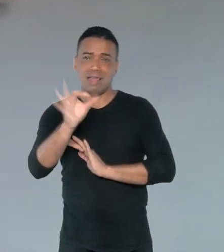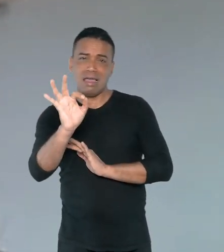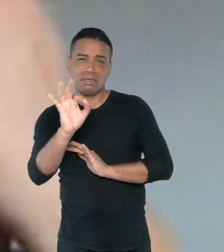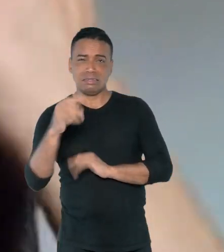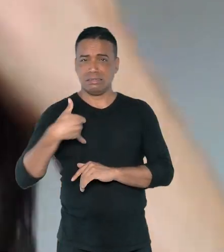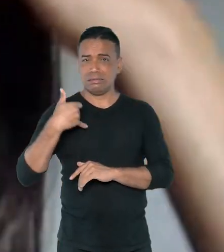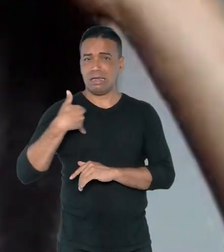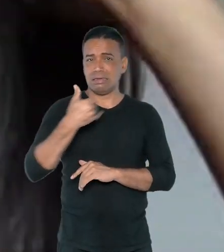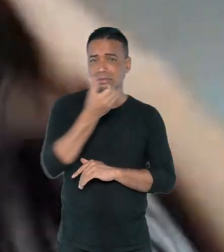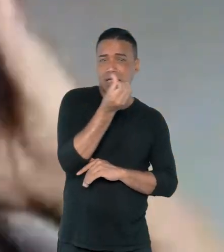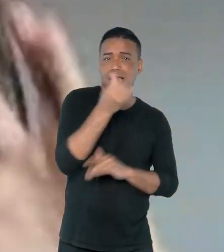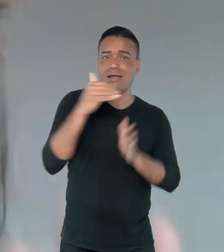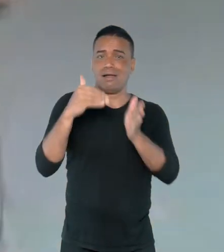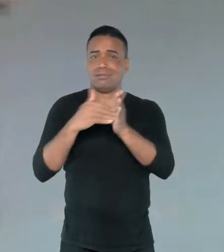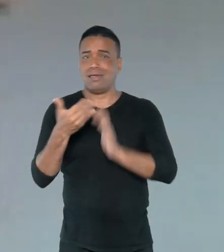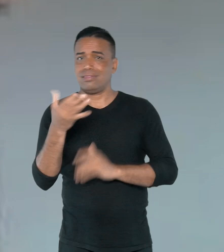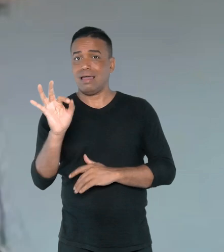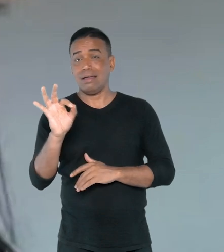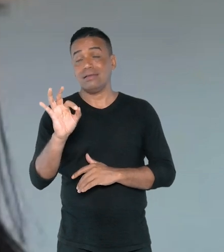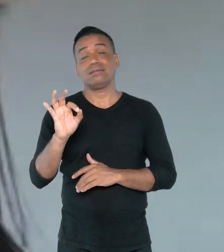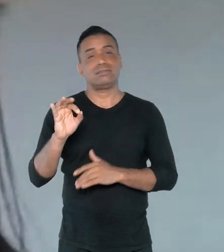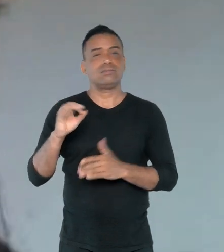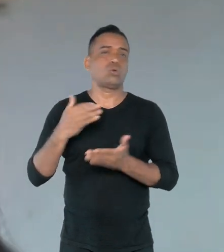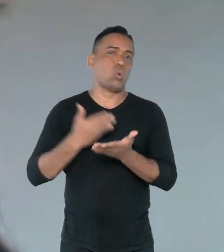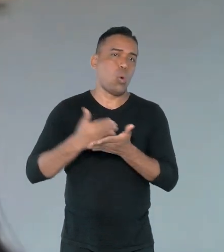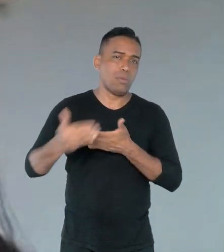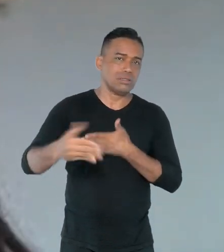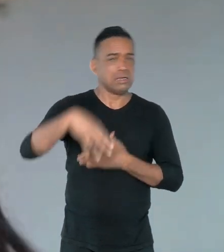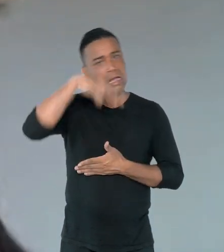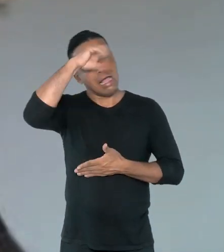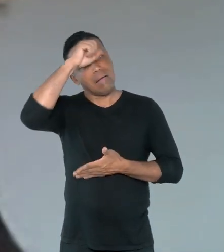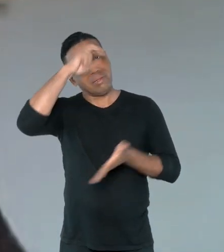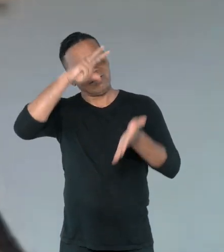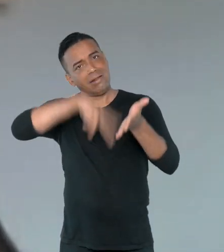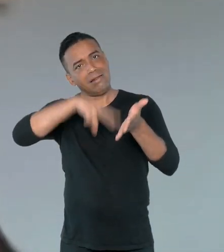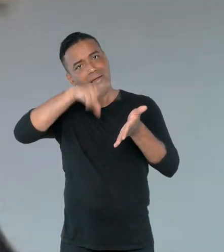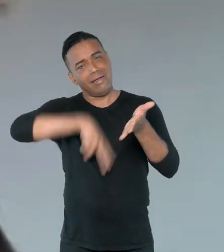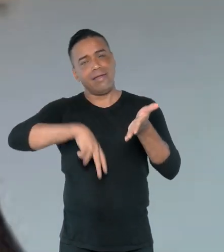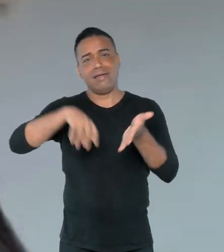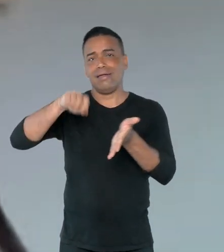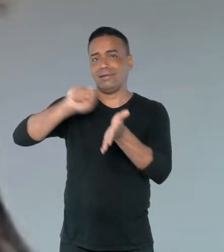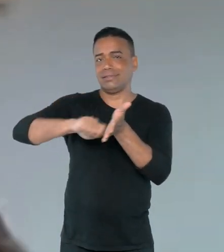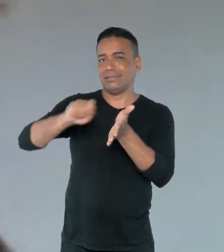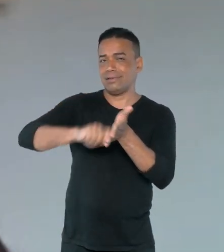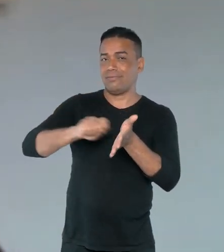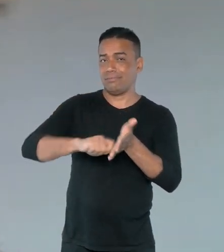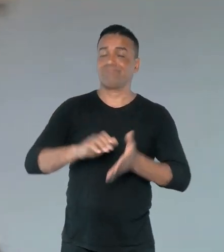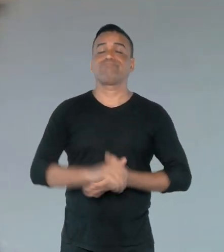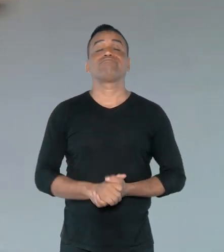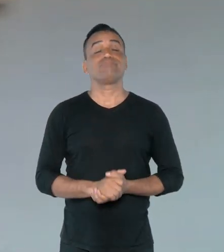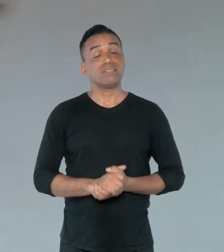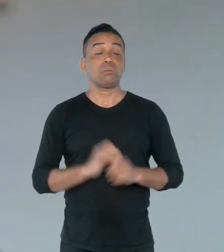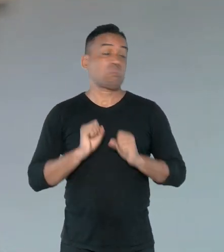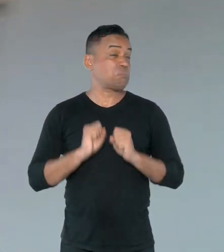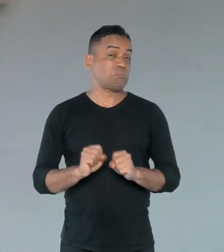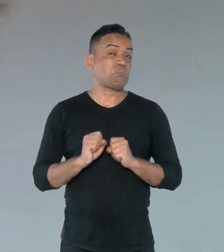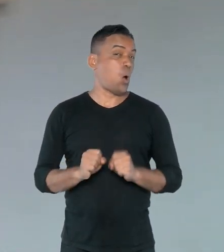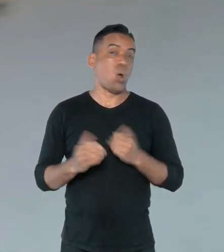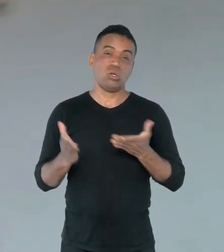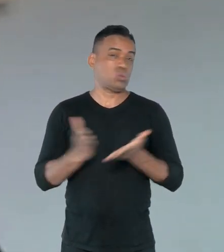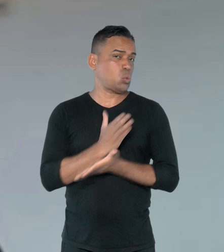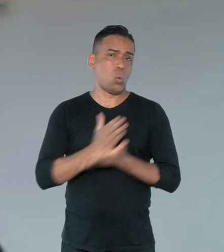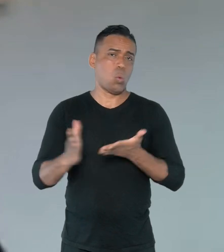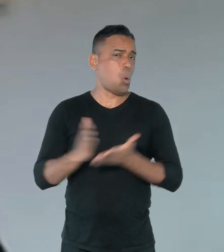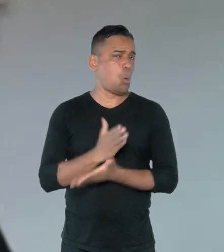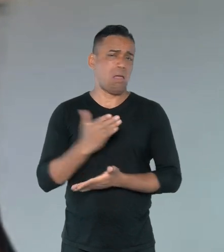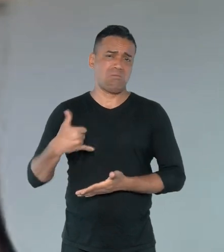anos, iniciando a alfabetização. Mas eu acredito que ele pode ser para um público de qualquer